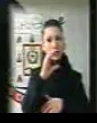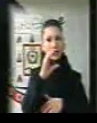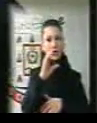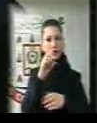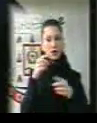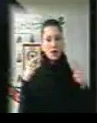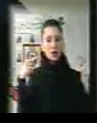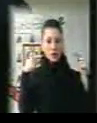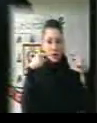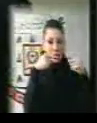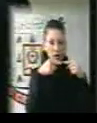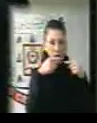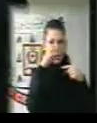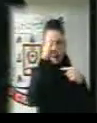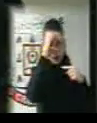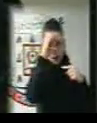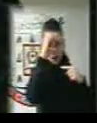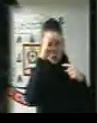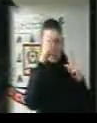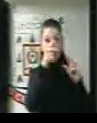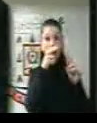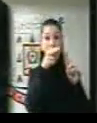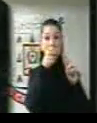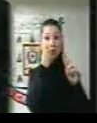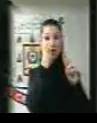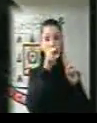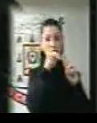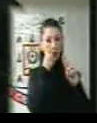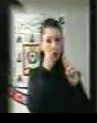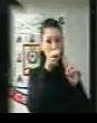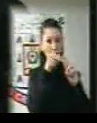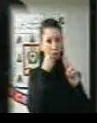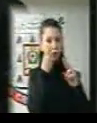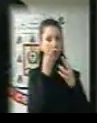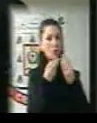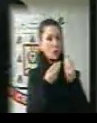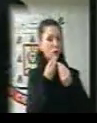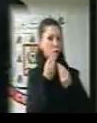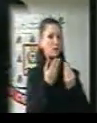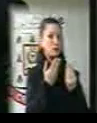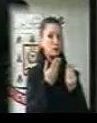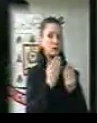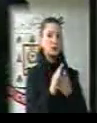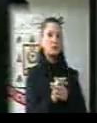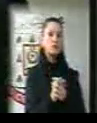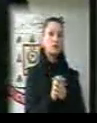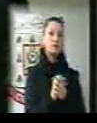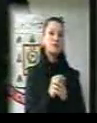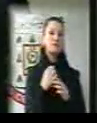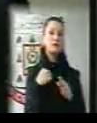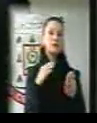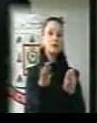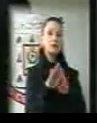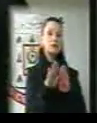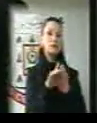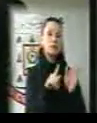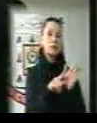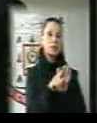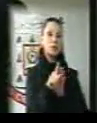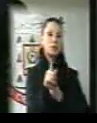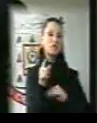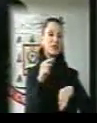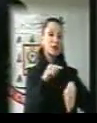Uruçanga, no bairro São Simão, até a SC-445, na Vila Zulema. E ele pergunta sobre